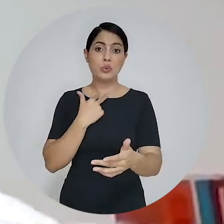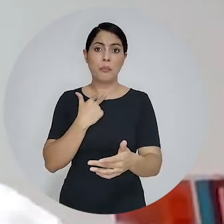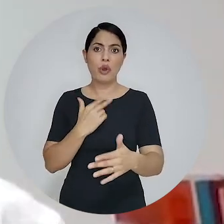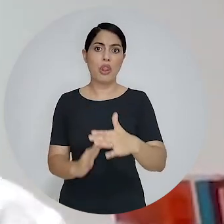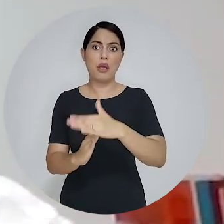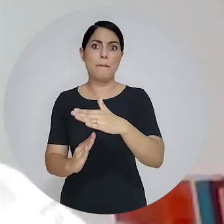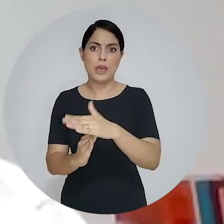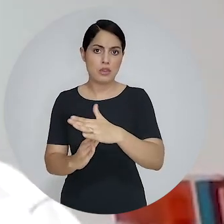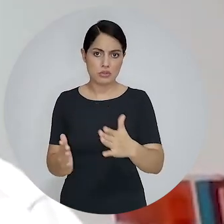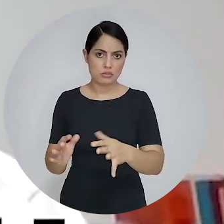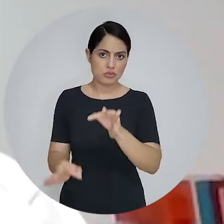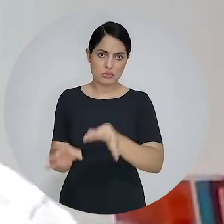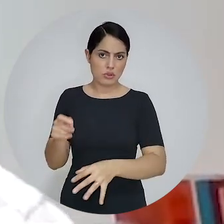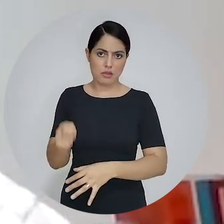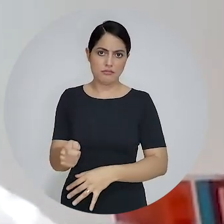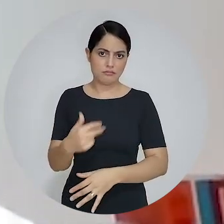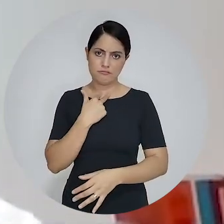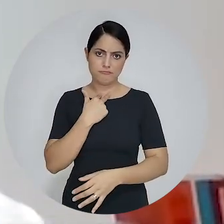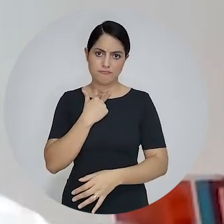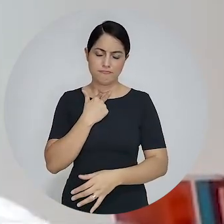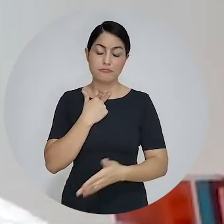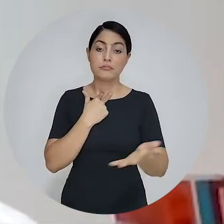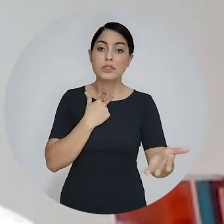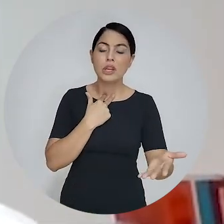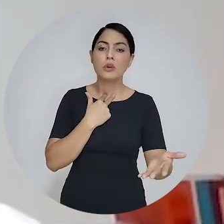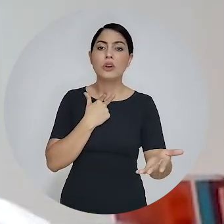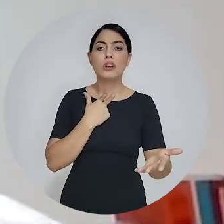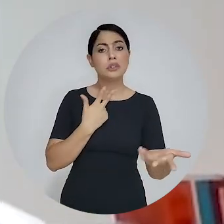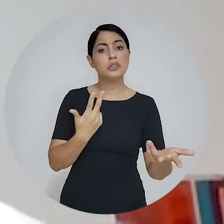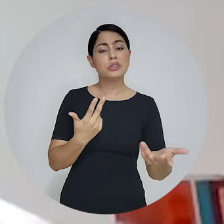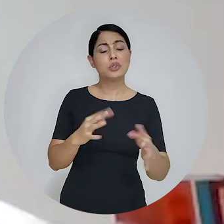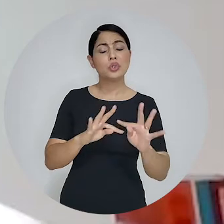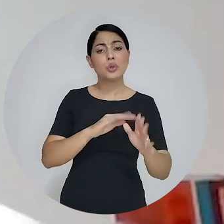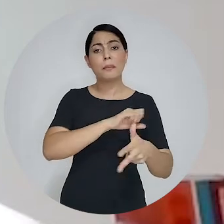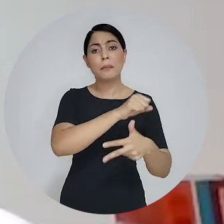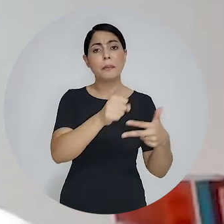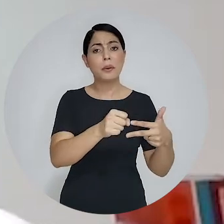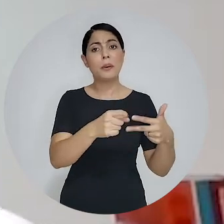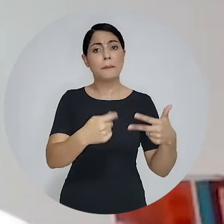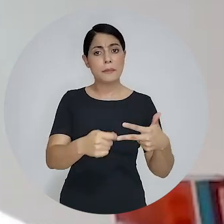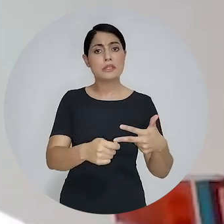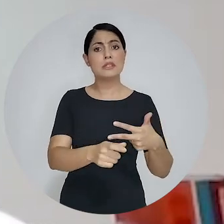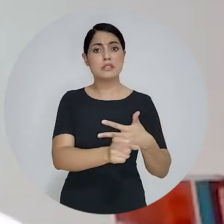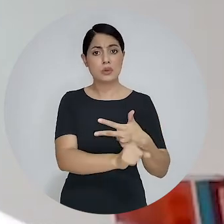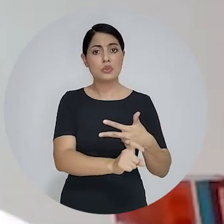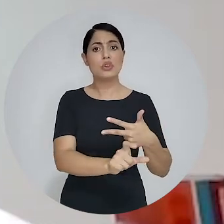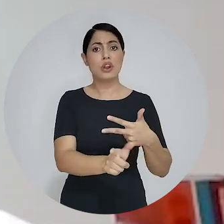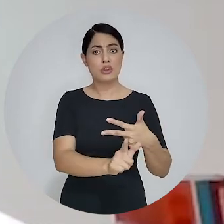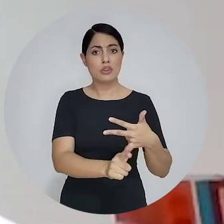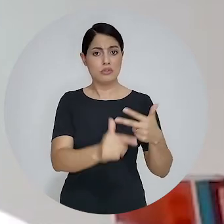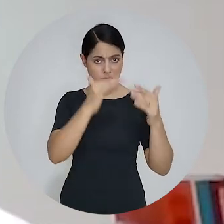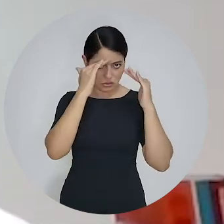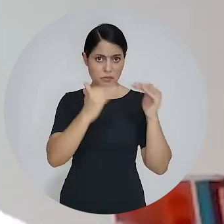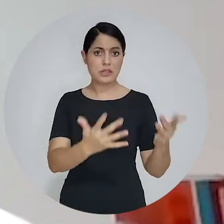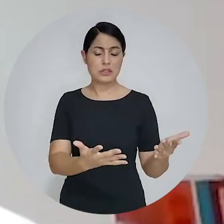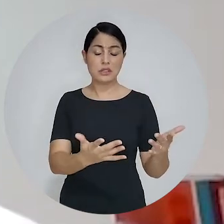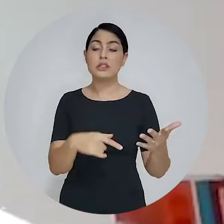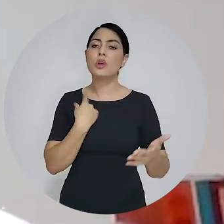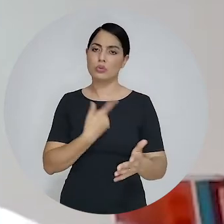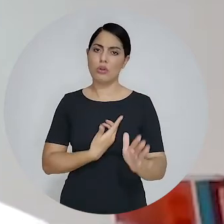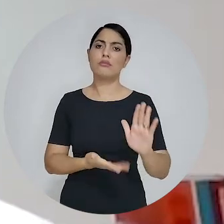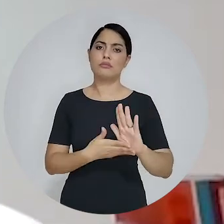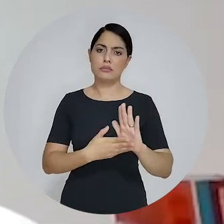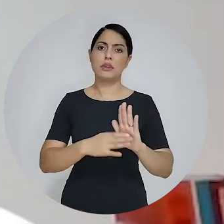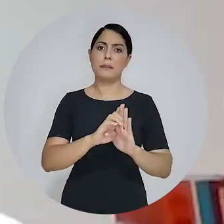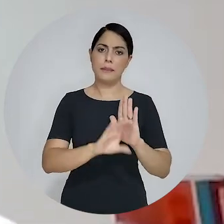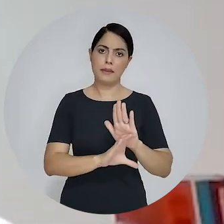judiciário e cumpridas pelos demais poderes, inclusive pelos particulares. Então, o nosso entendimento é que a PEC nós estamos dando todo o apoio à